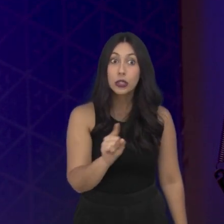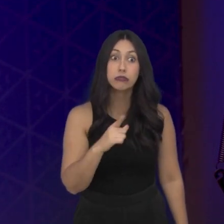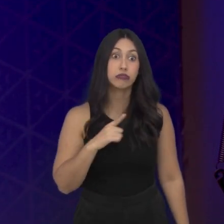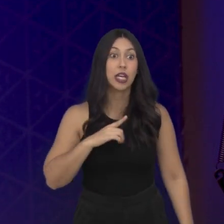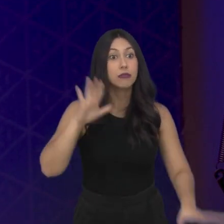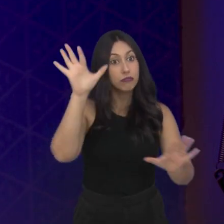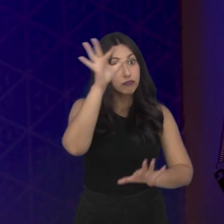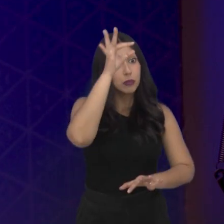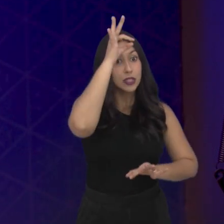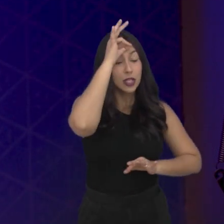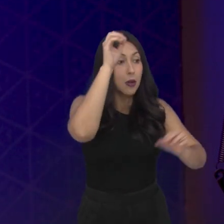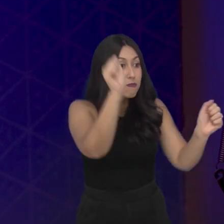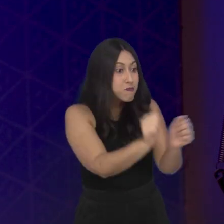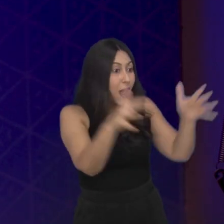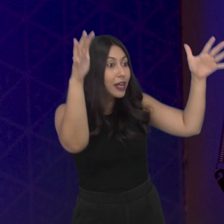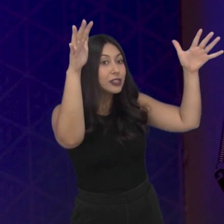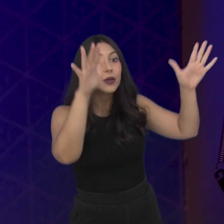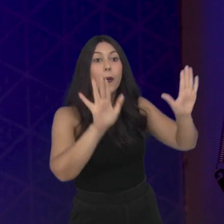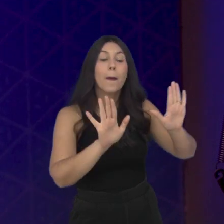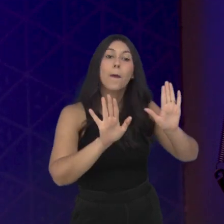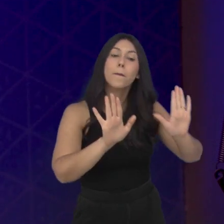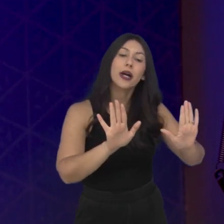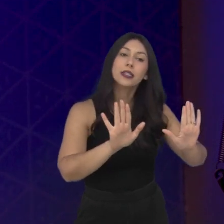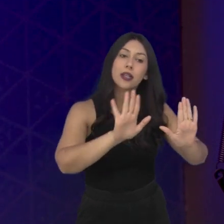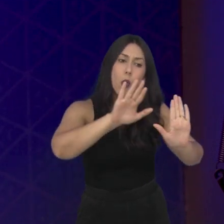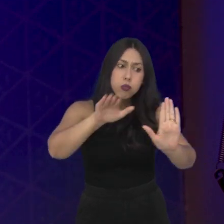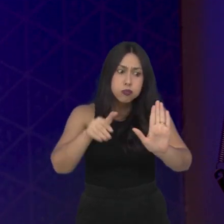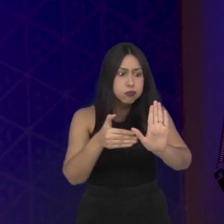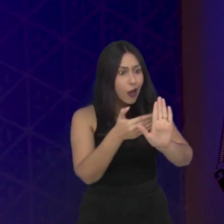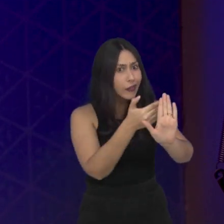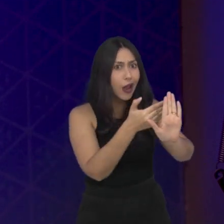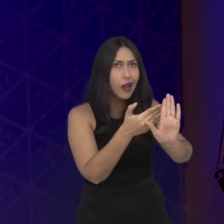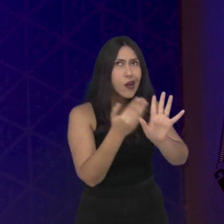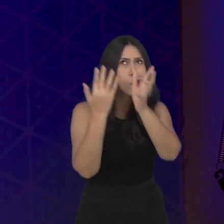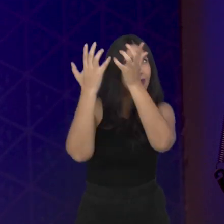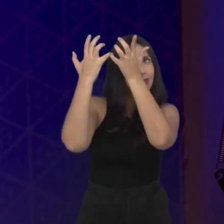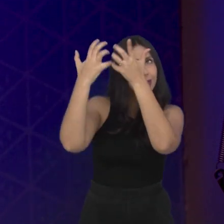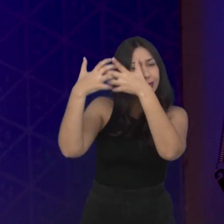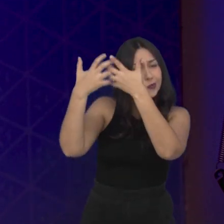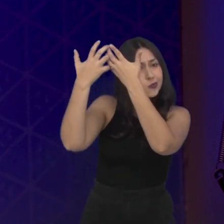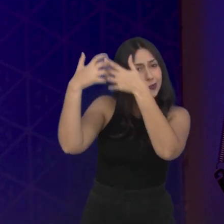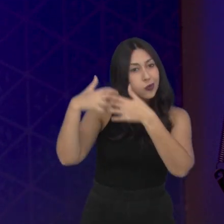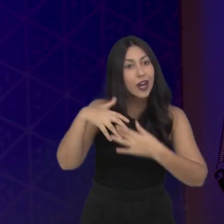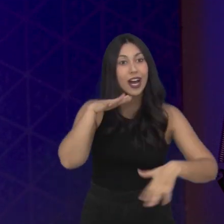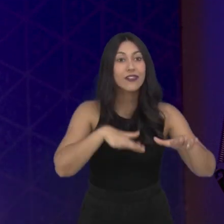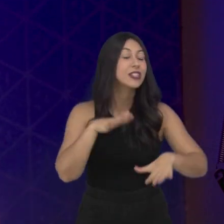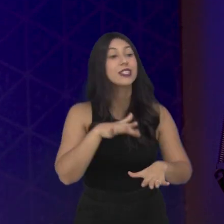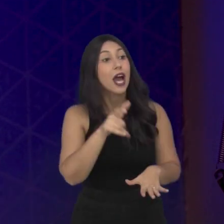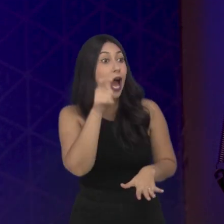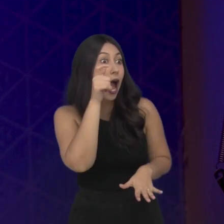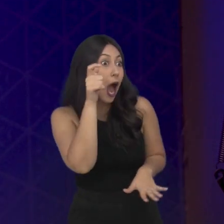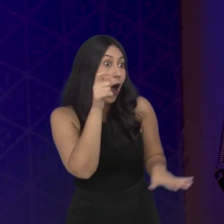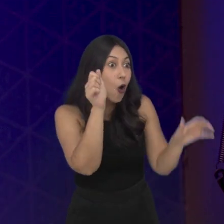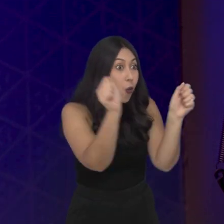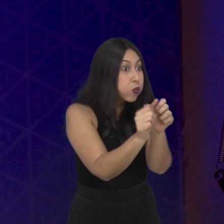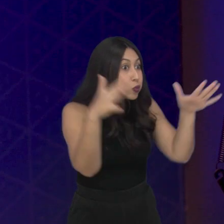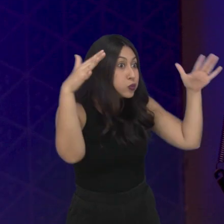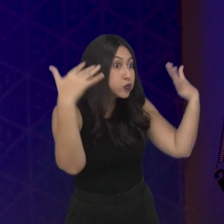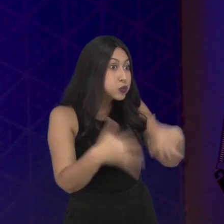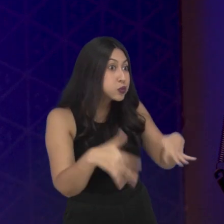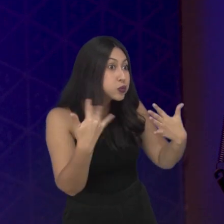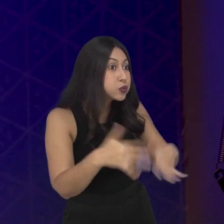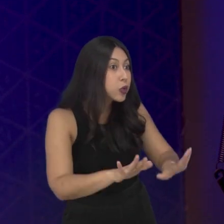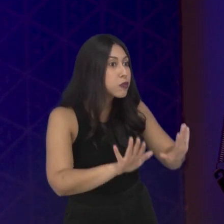só que ele também traz essa questão da reflexão, né? Então você vai assistir uma fantasia porque você quer ver uma coisa mágica de outro mundo